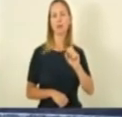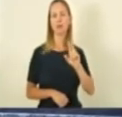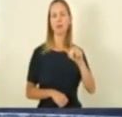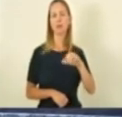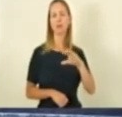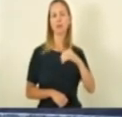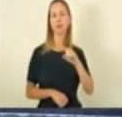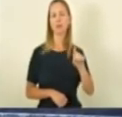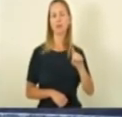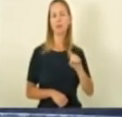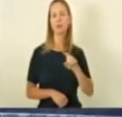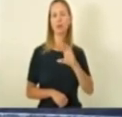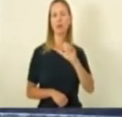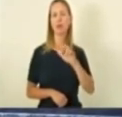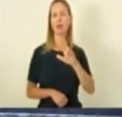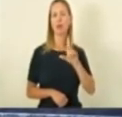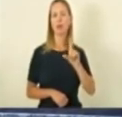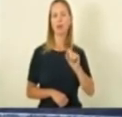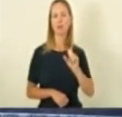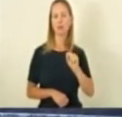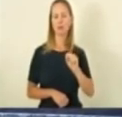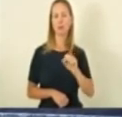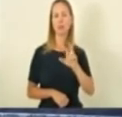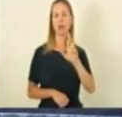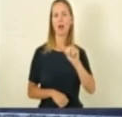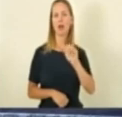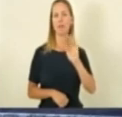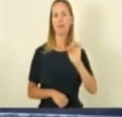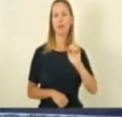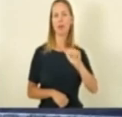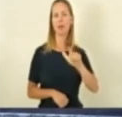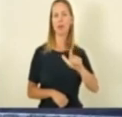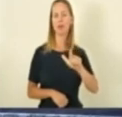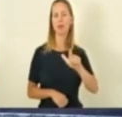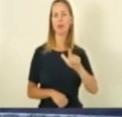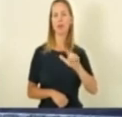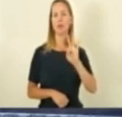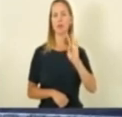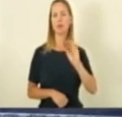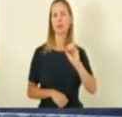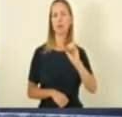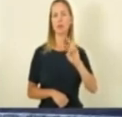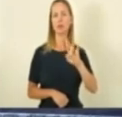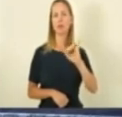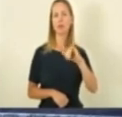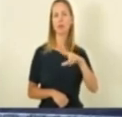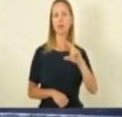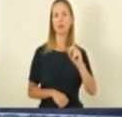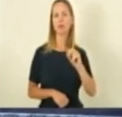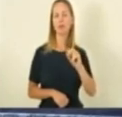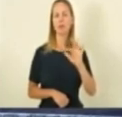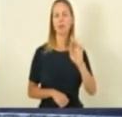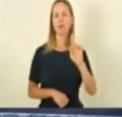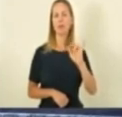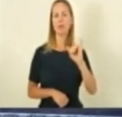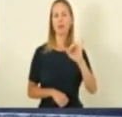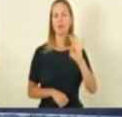deputado Carlos Von, deputado Dr. Rafael Favato, deputado Torino Marques, deputado